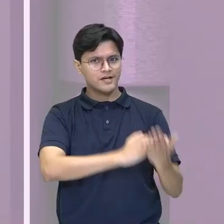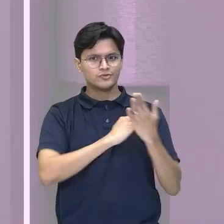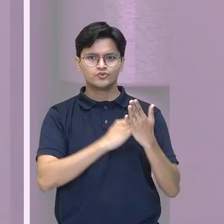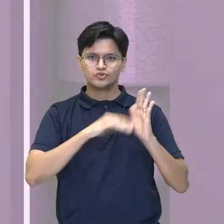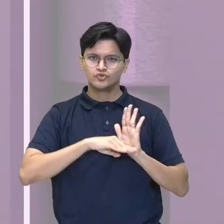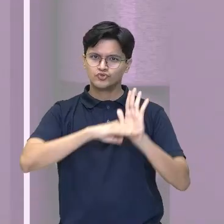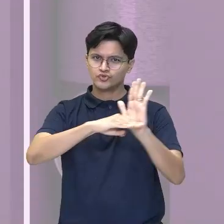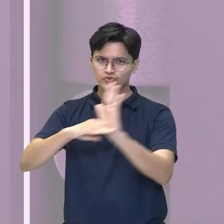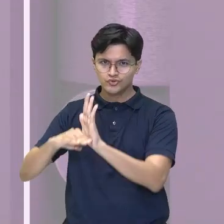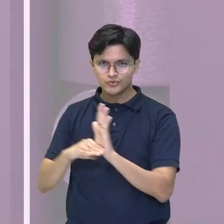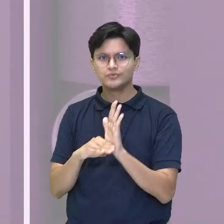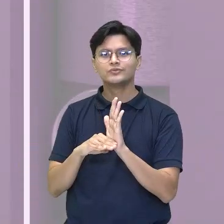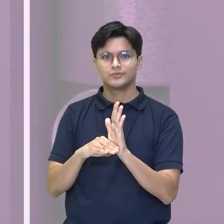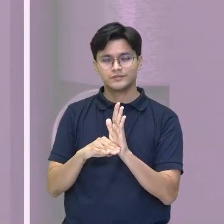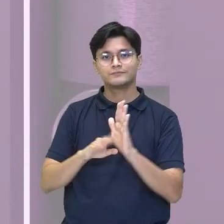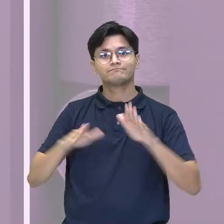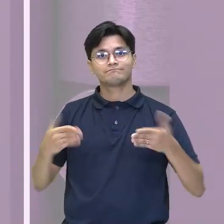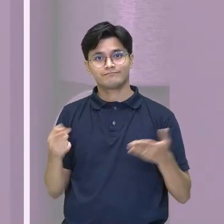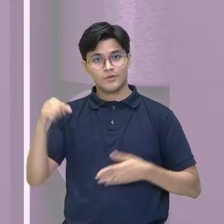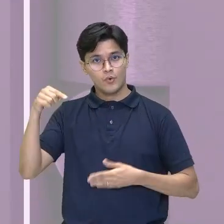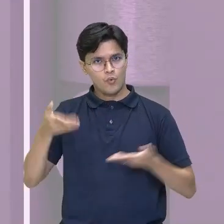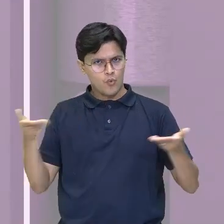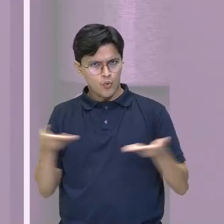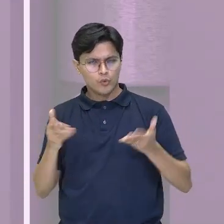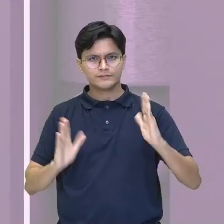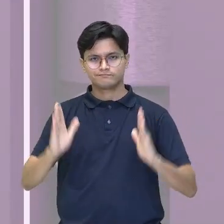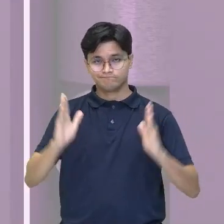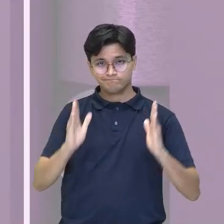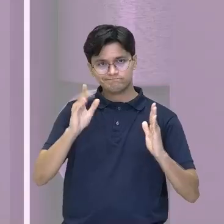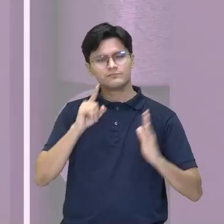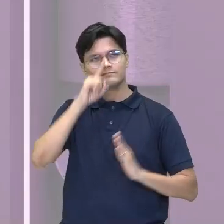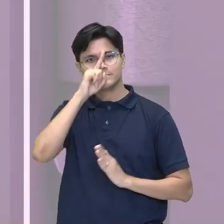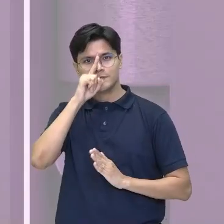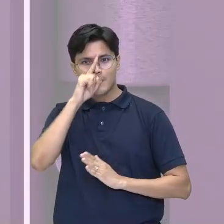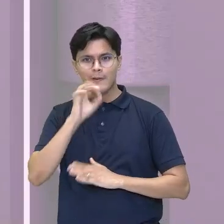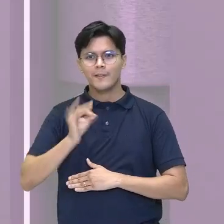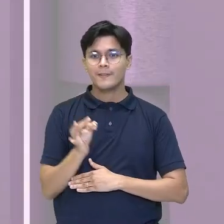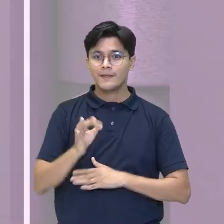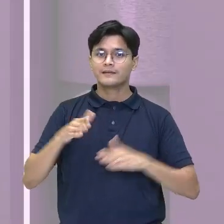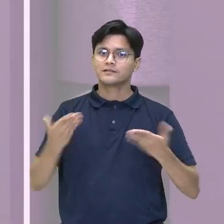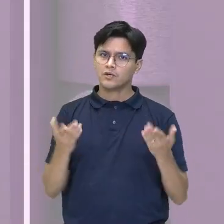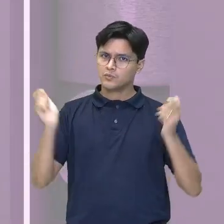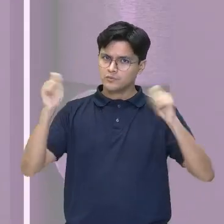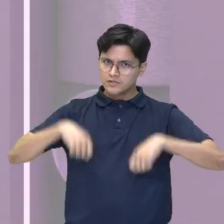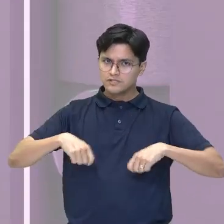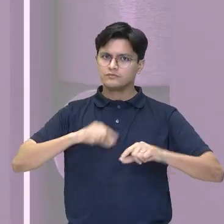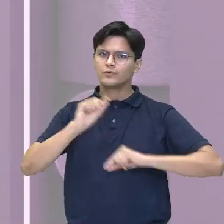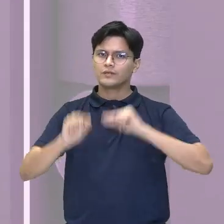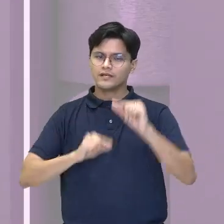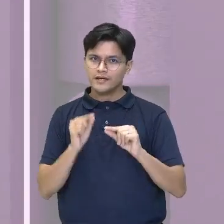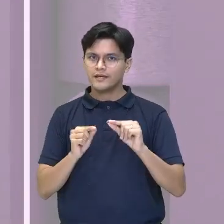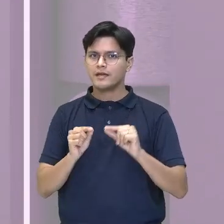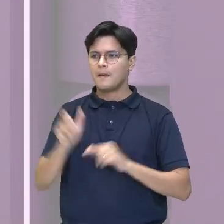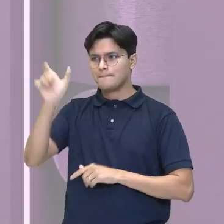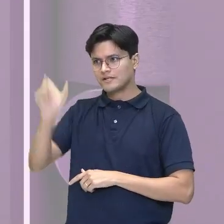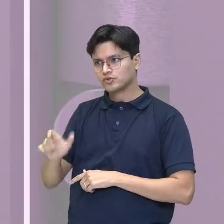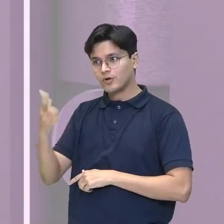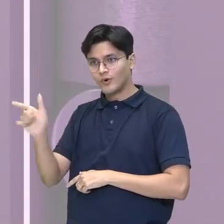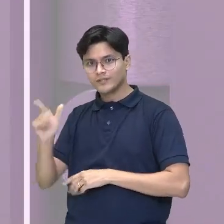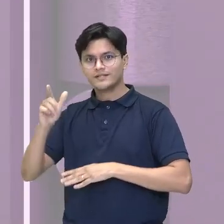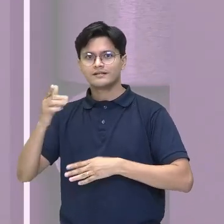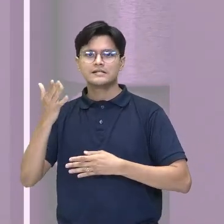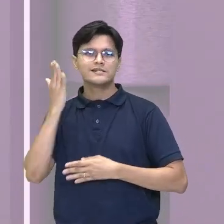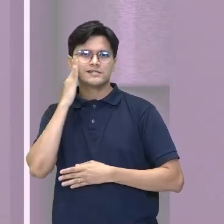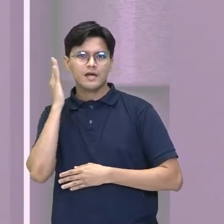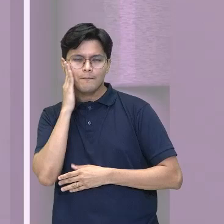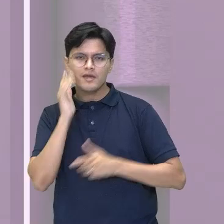né, numa era que está tão perigosa, você sai de casa, você compartilha aí a sua localização, principalmente adolescente que anda sozinho,